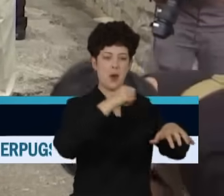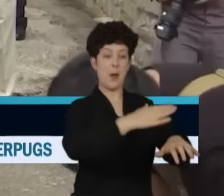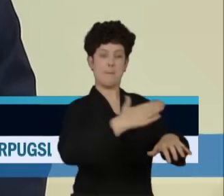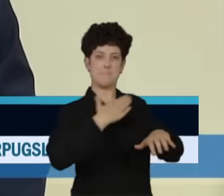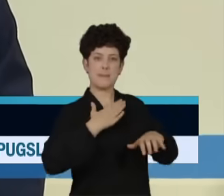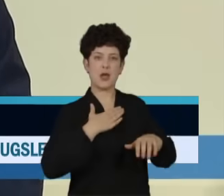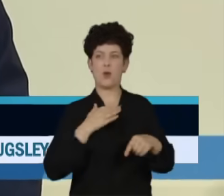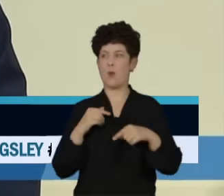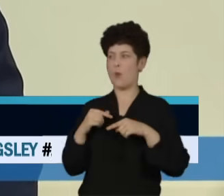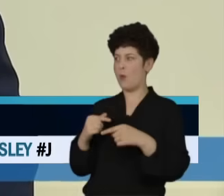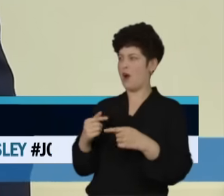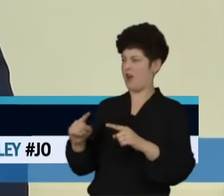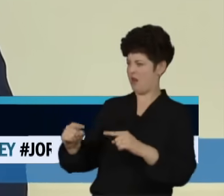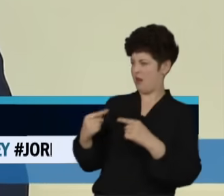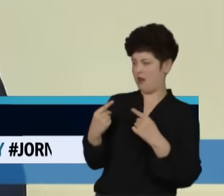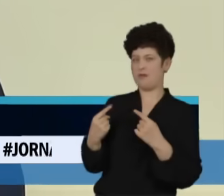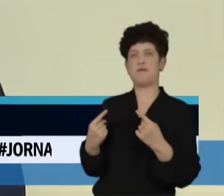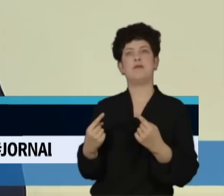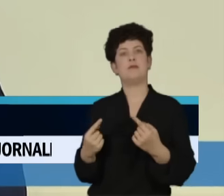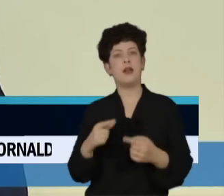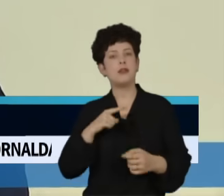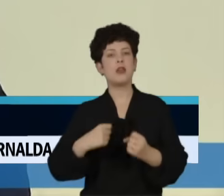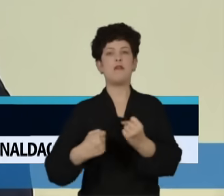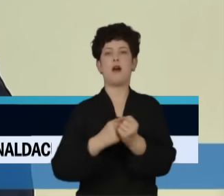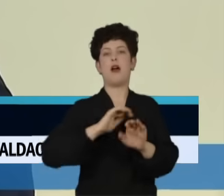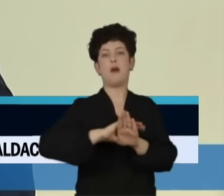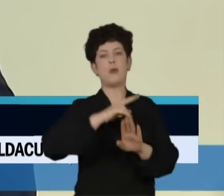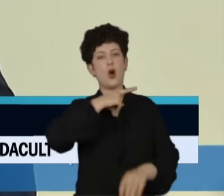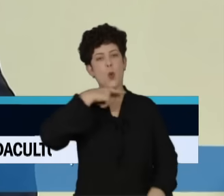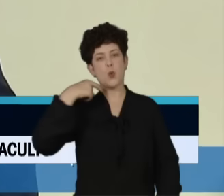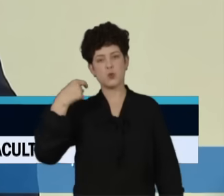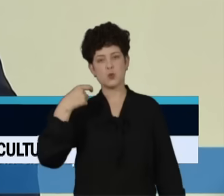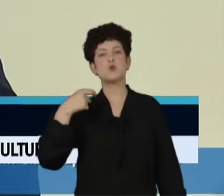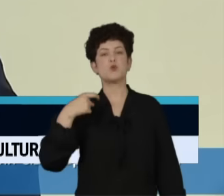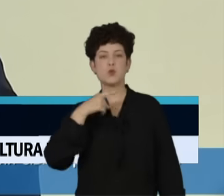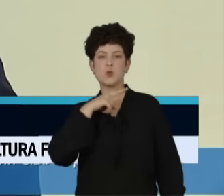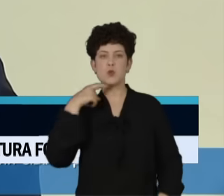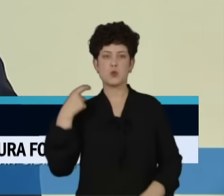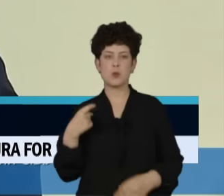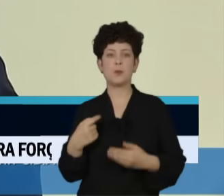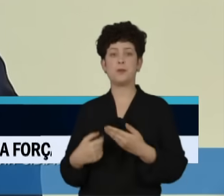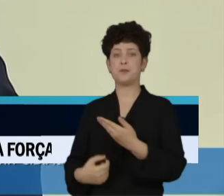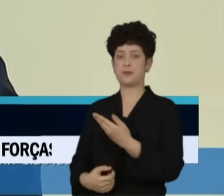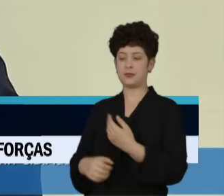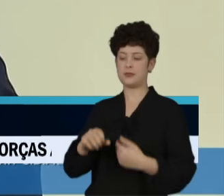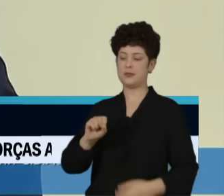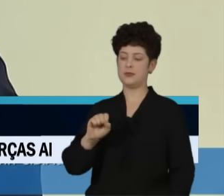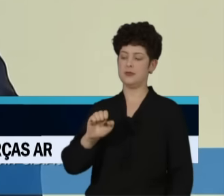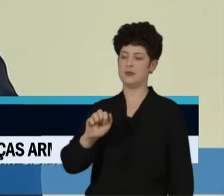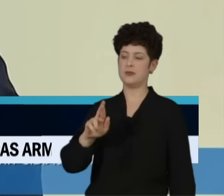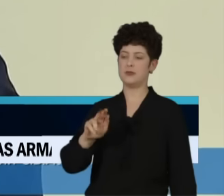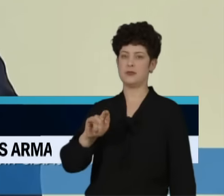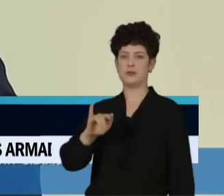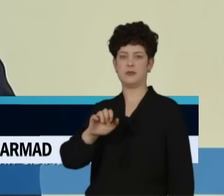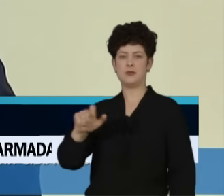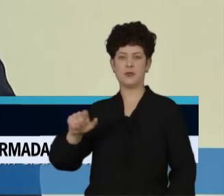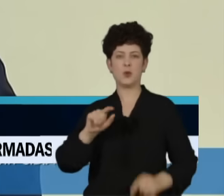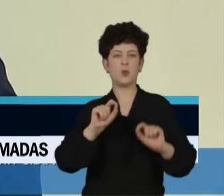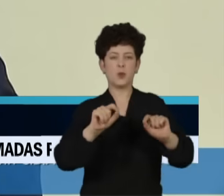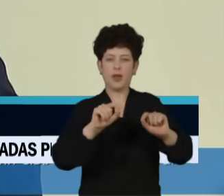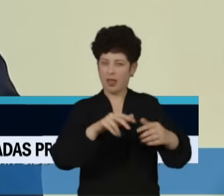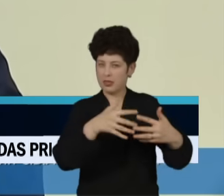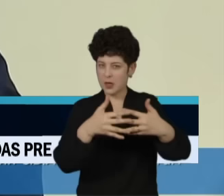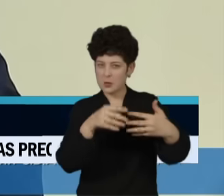provocação e teve o apoio dos aliados russos. O chanceler Sergei Lavrov disse que os Estados Unidos deram ao mundo